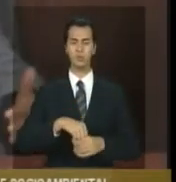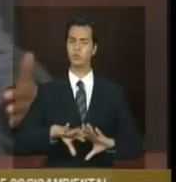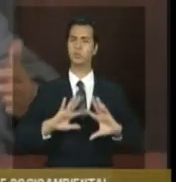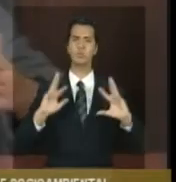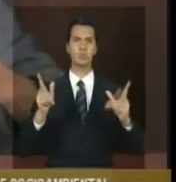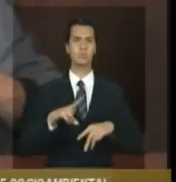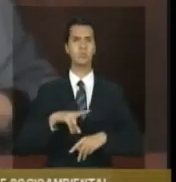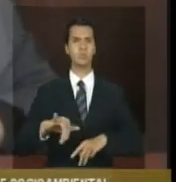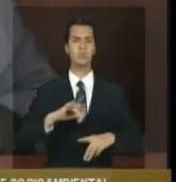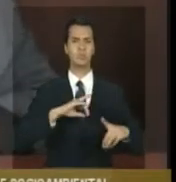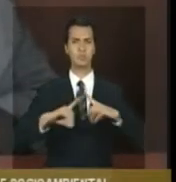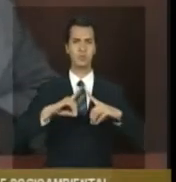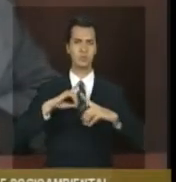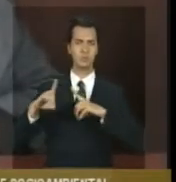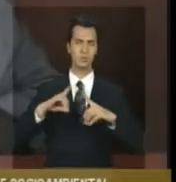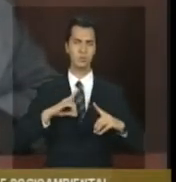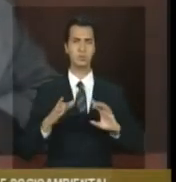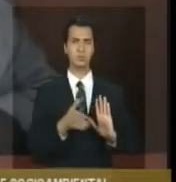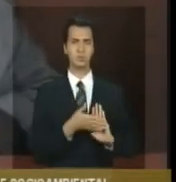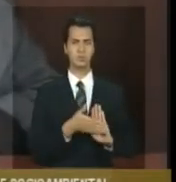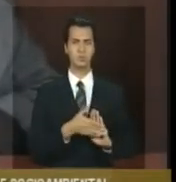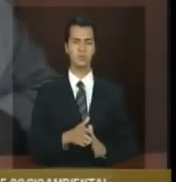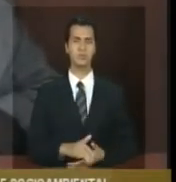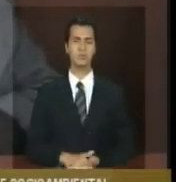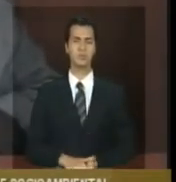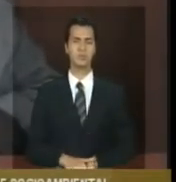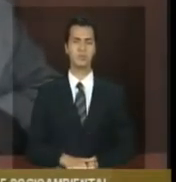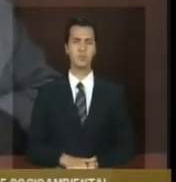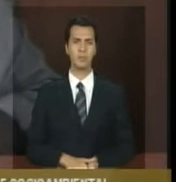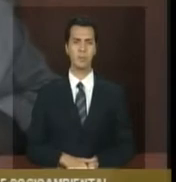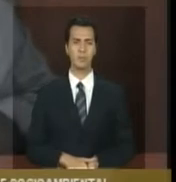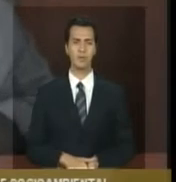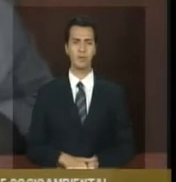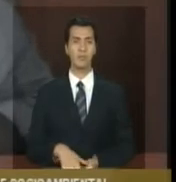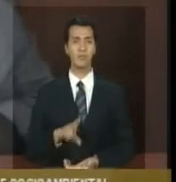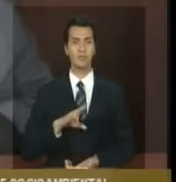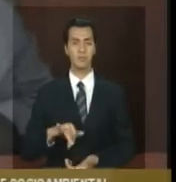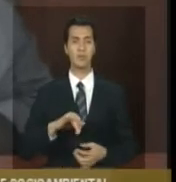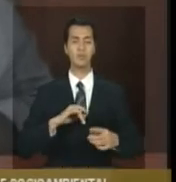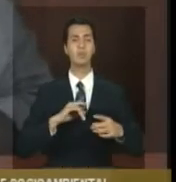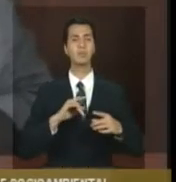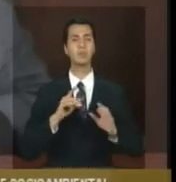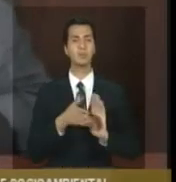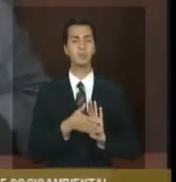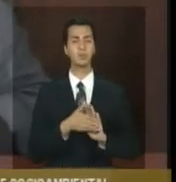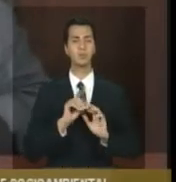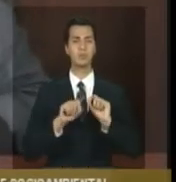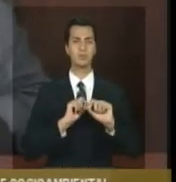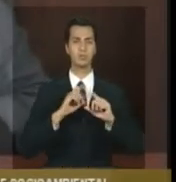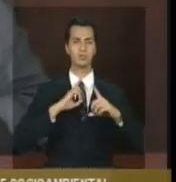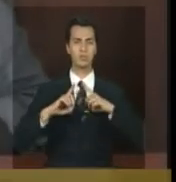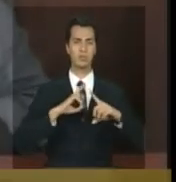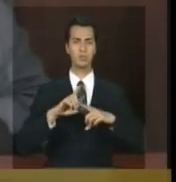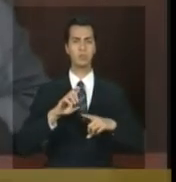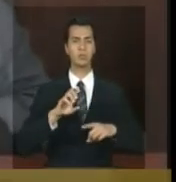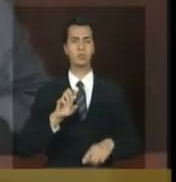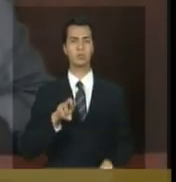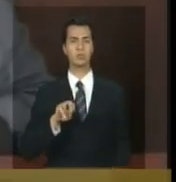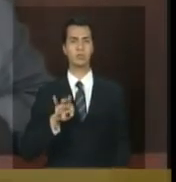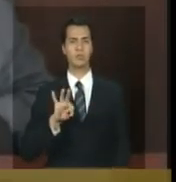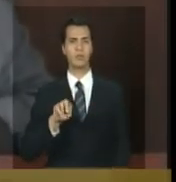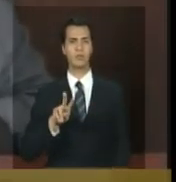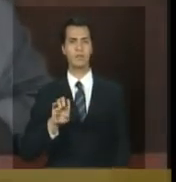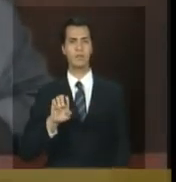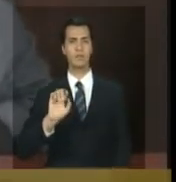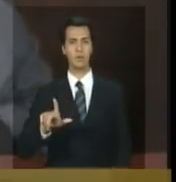fazer os debates. Há uma proposta de diálogos de desenvolvimento sustentável, que você reúne a sociedade civil para